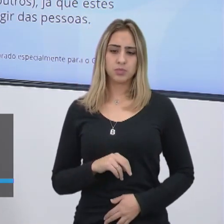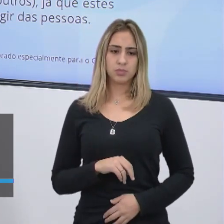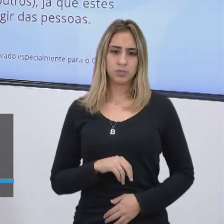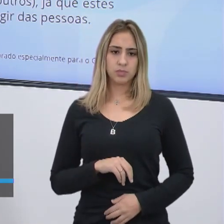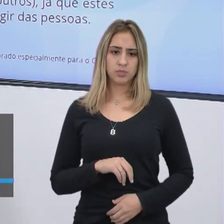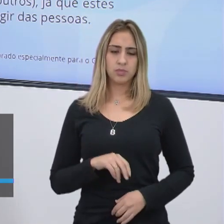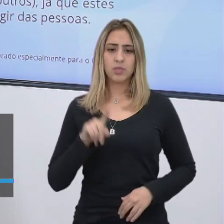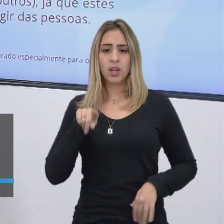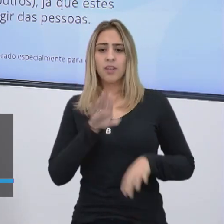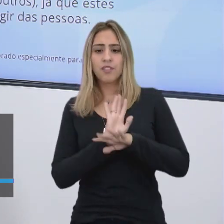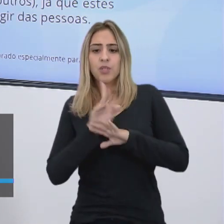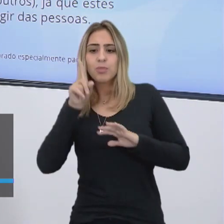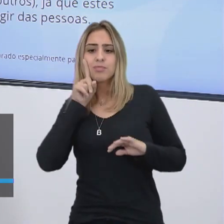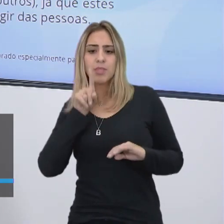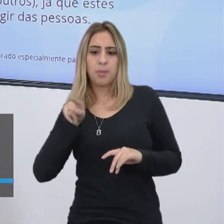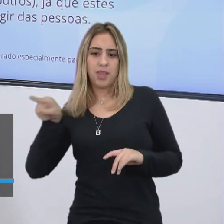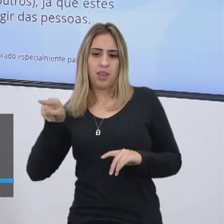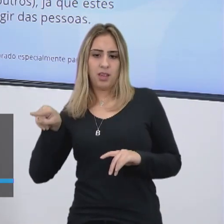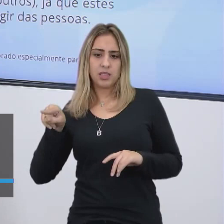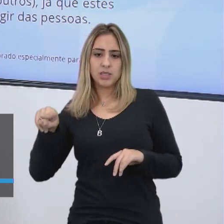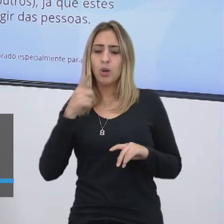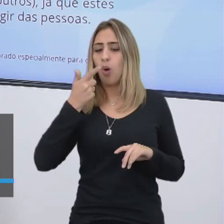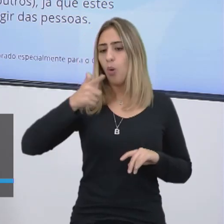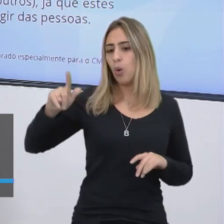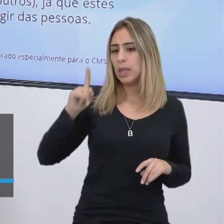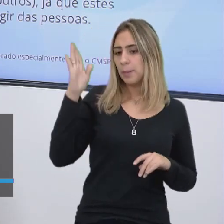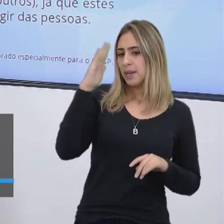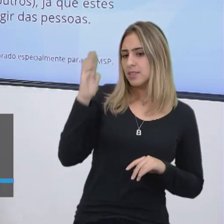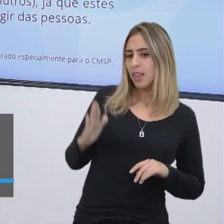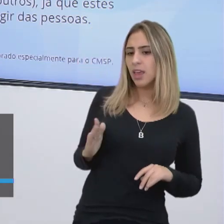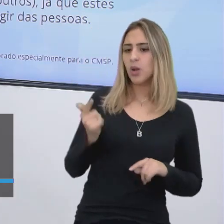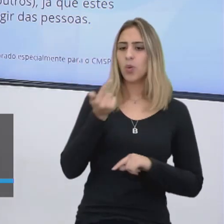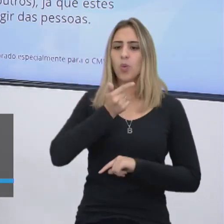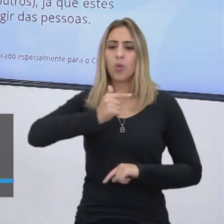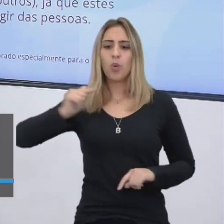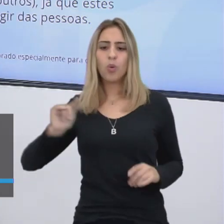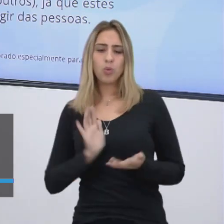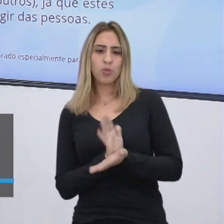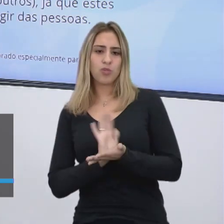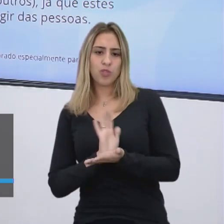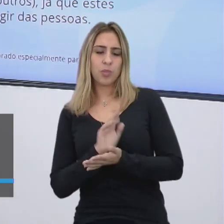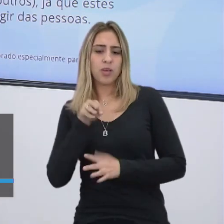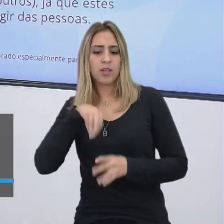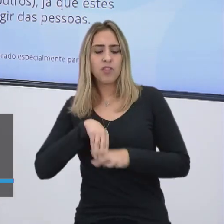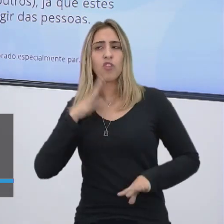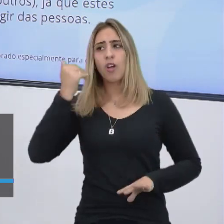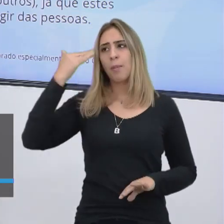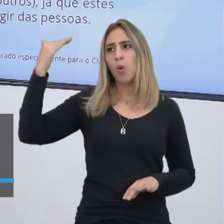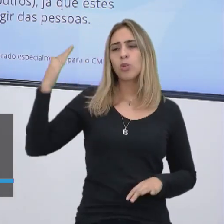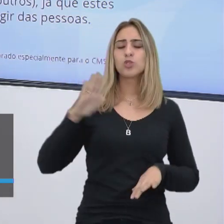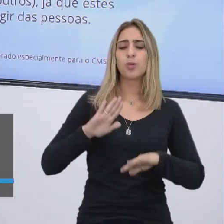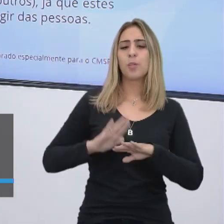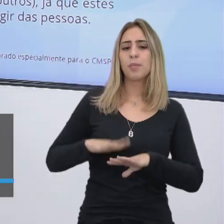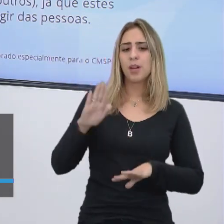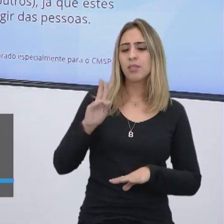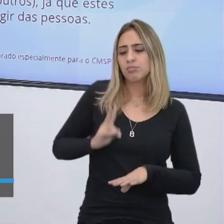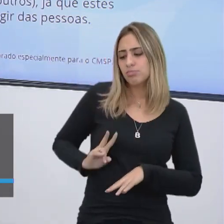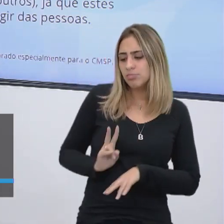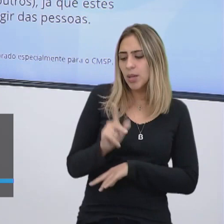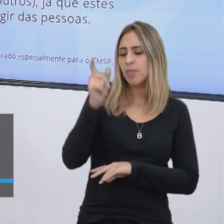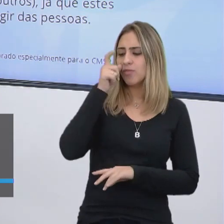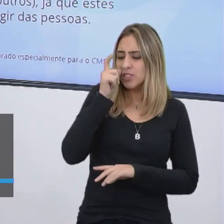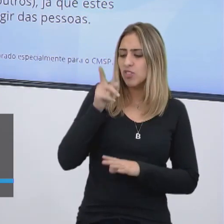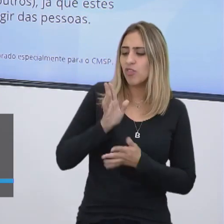né? São filmes americanos. Talvez um outro seja brasileiro, um outro filme ali que ficou famoso, mas majoritariamente você